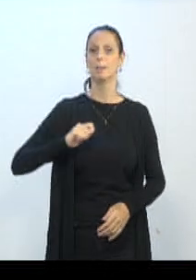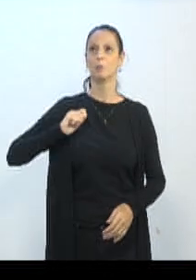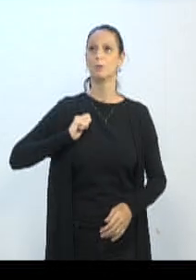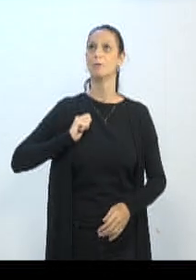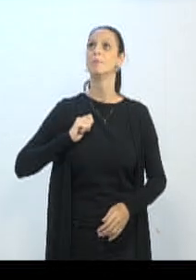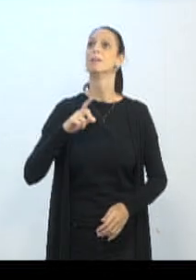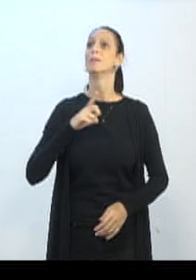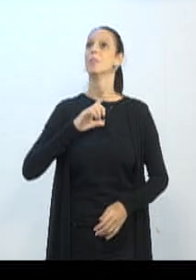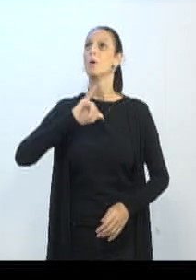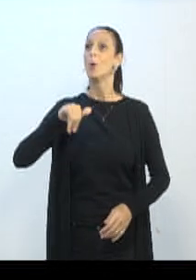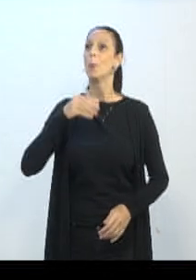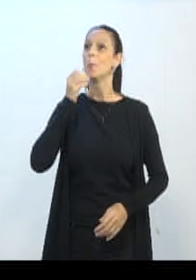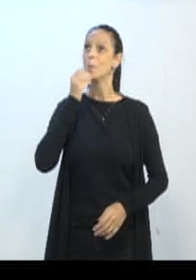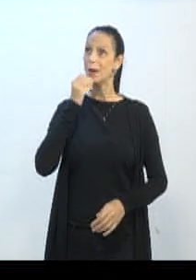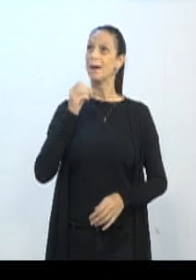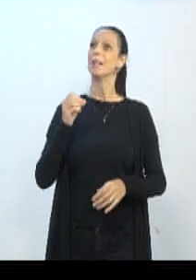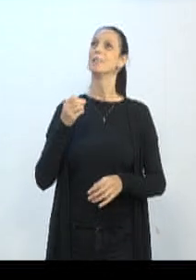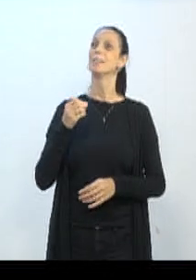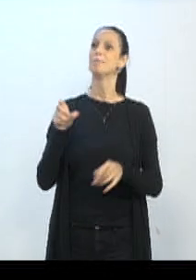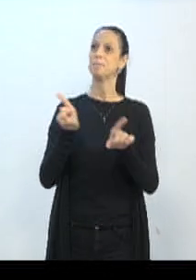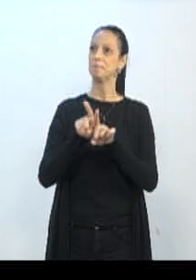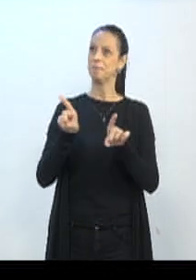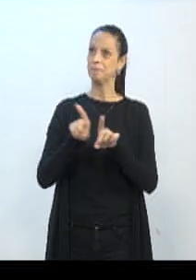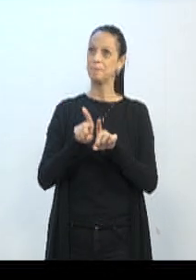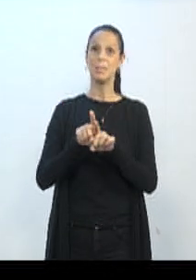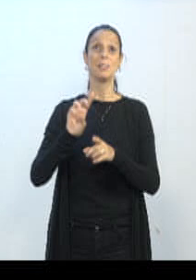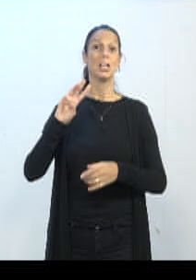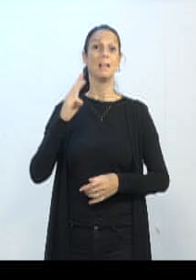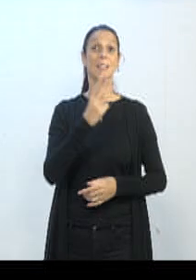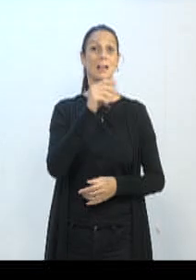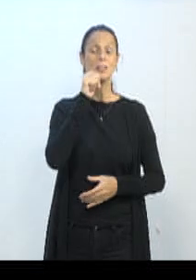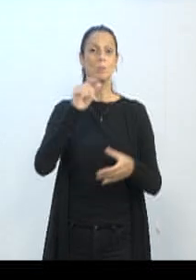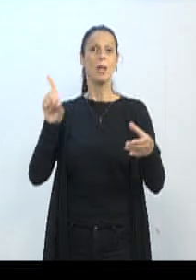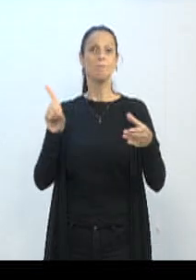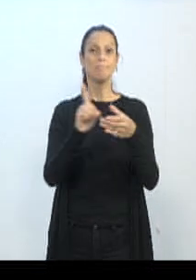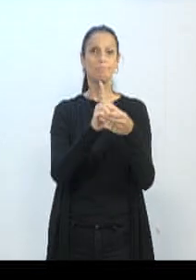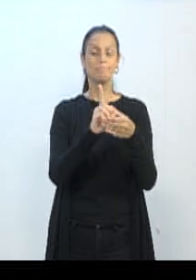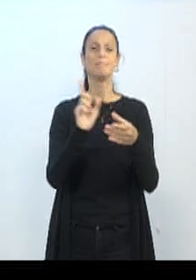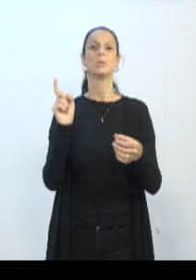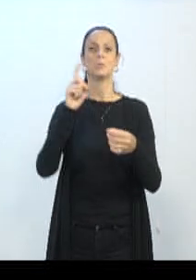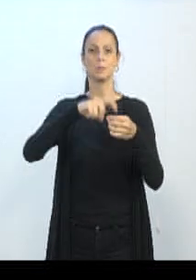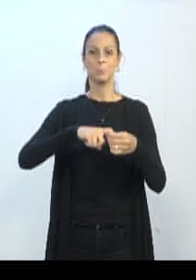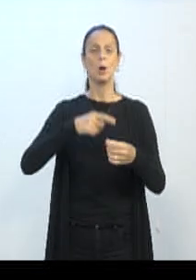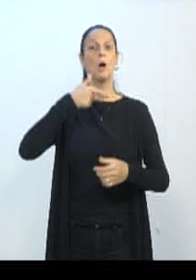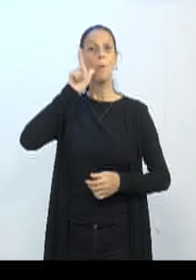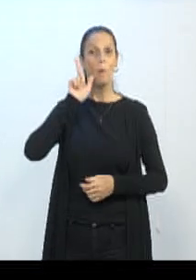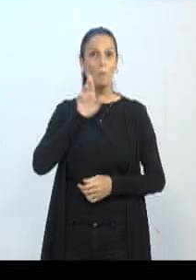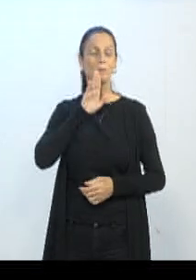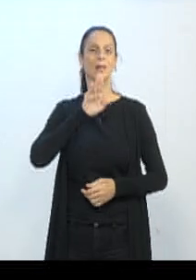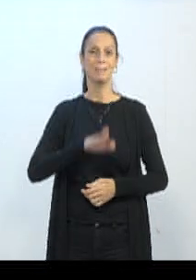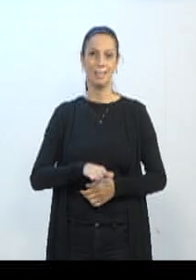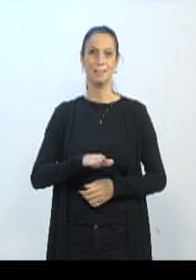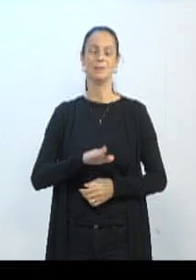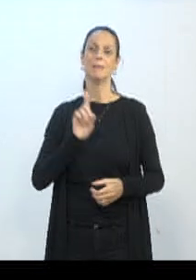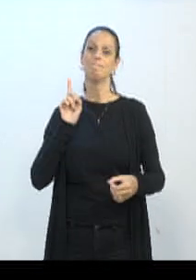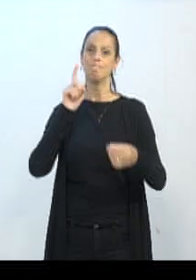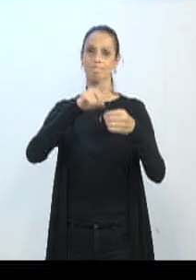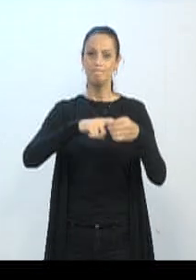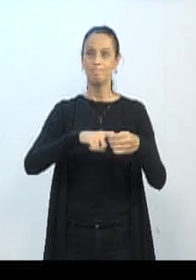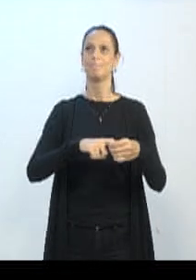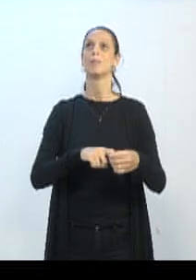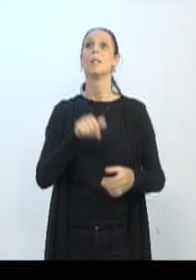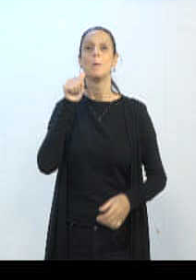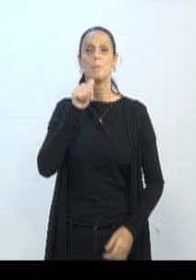tivemos a oportunidade de recebermos três mulheres ontem na parte da tarde afiliação da